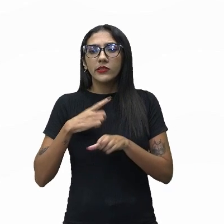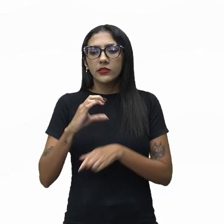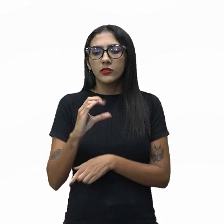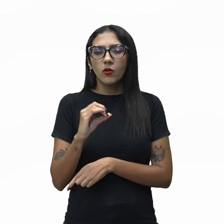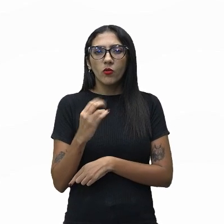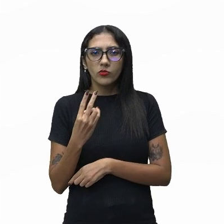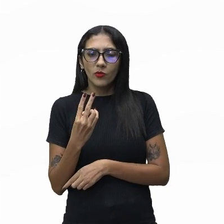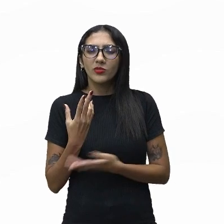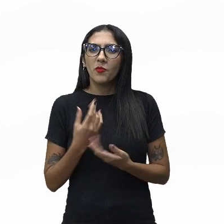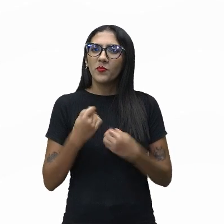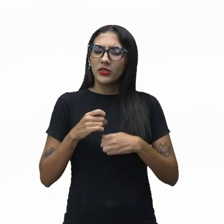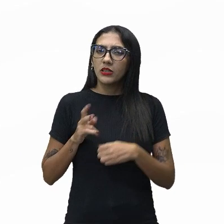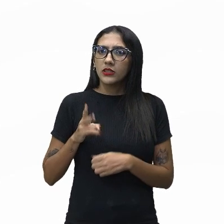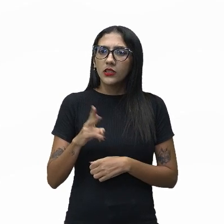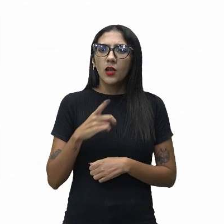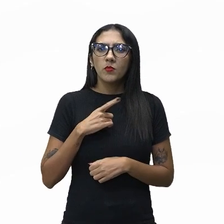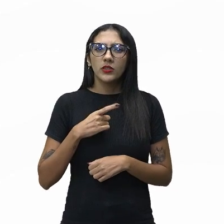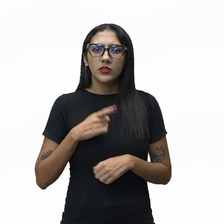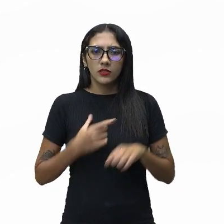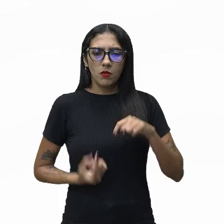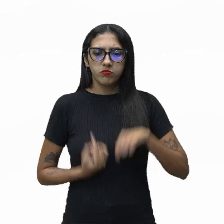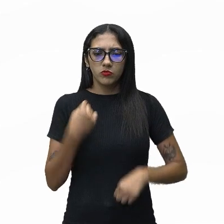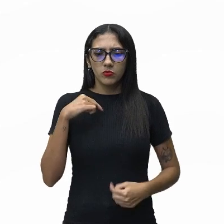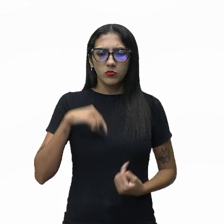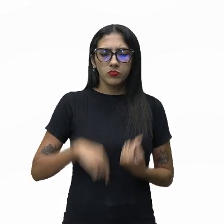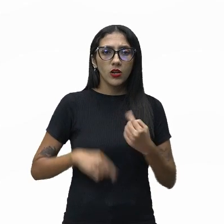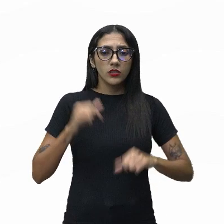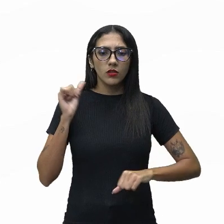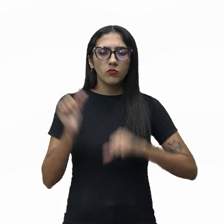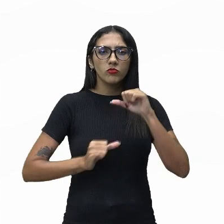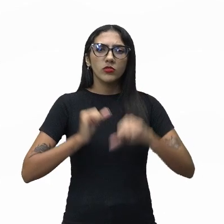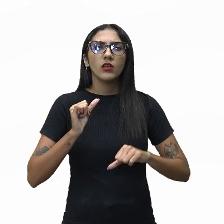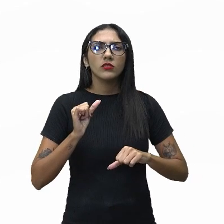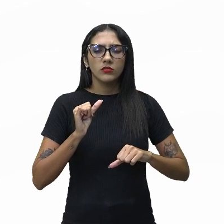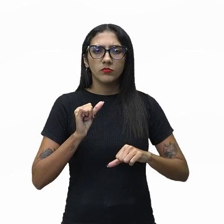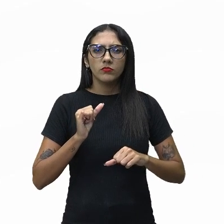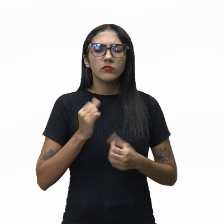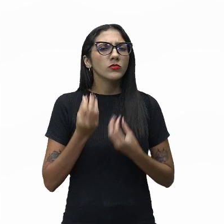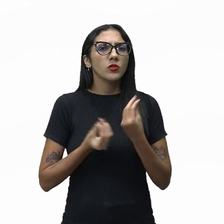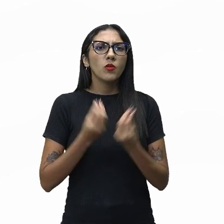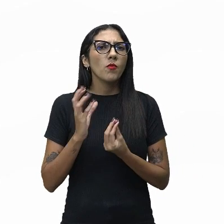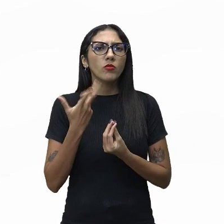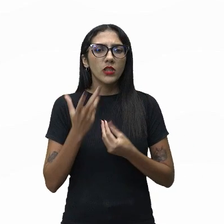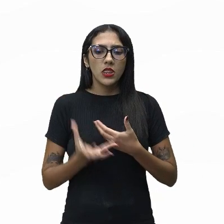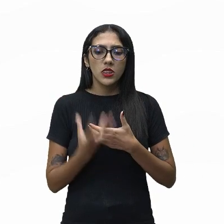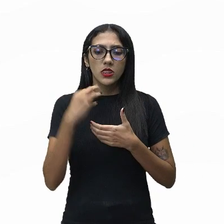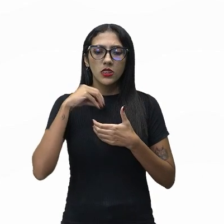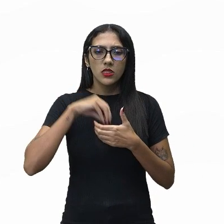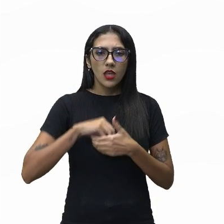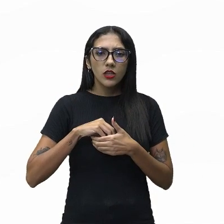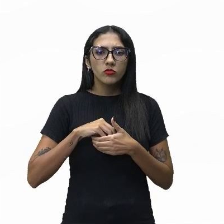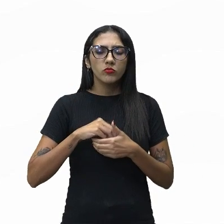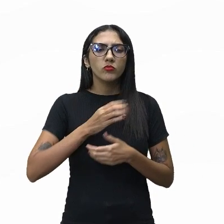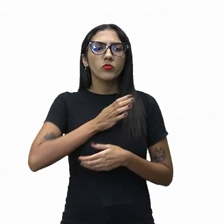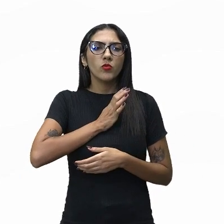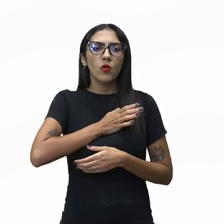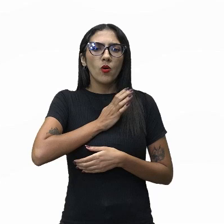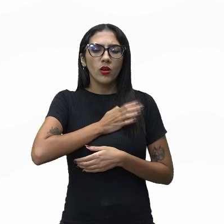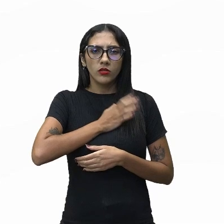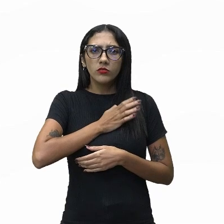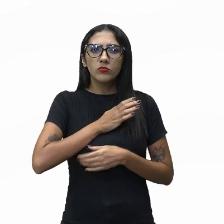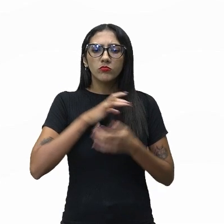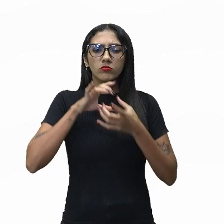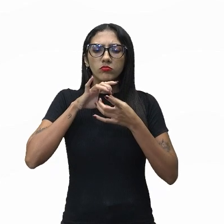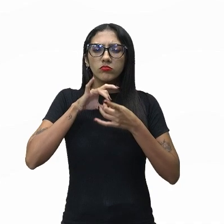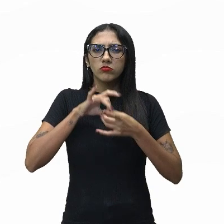organismo precisa estar o tempo todo fazendo essa troca. E como que vai acontecer isso? Dentro do sistema cardiovascular, integrado com o